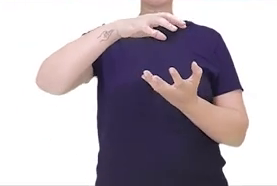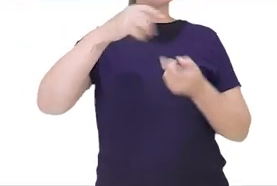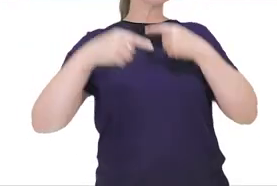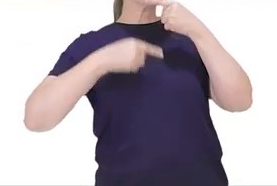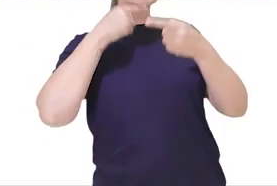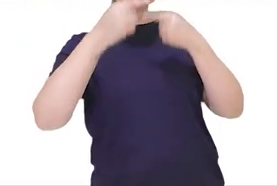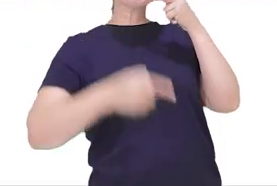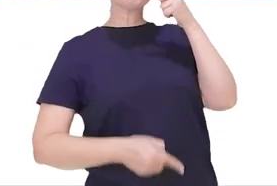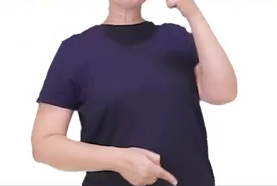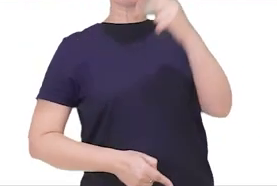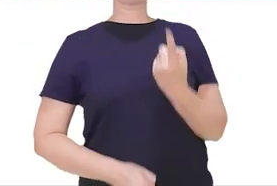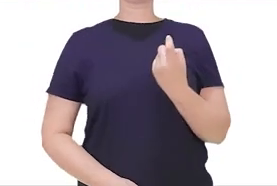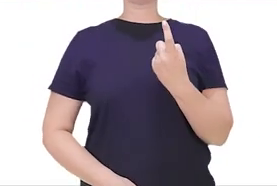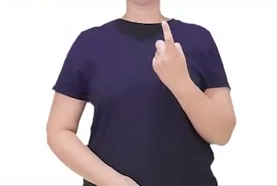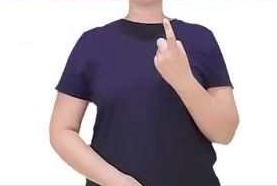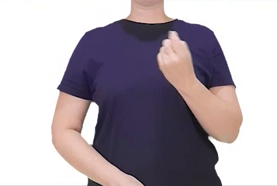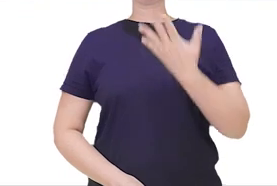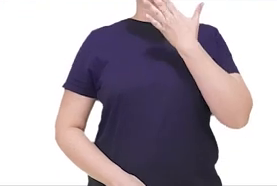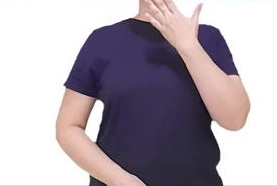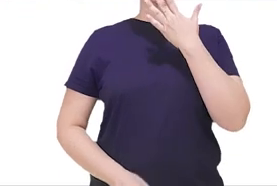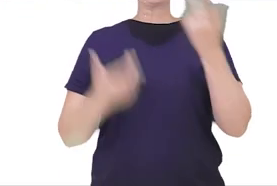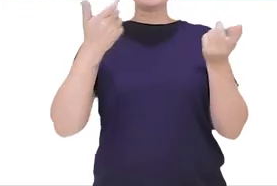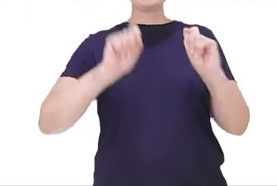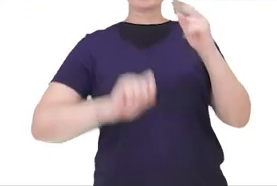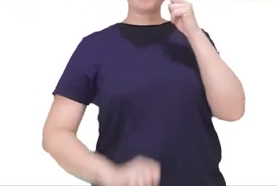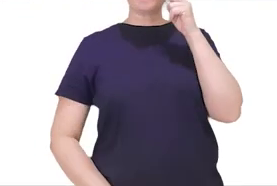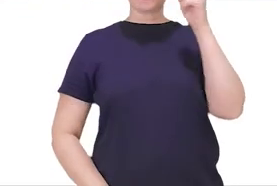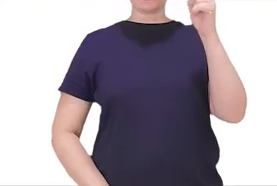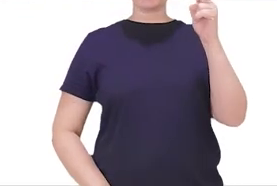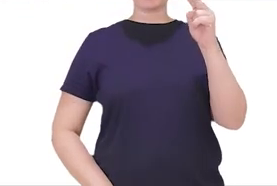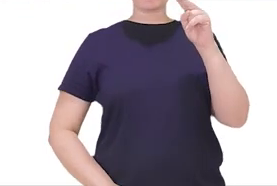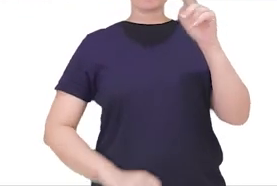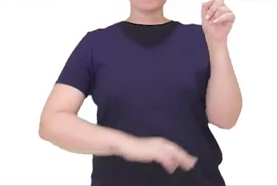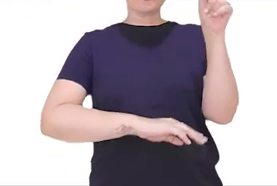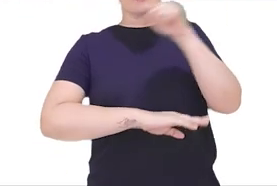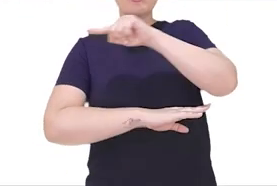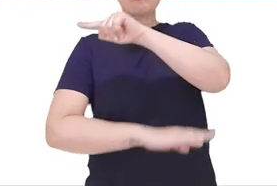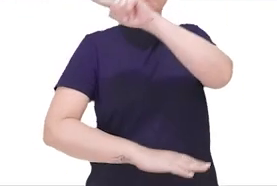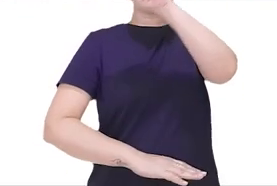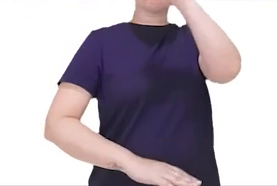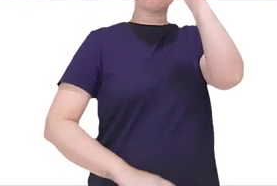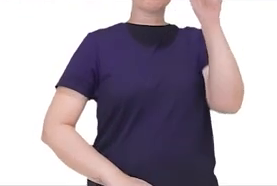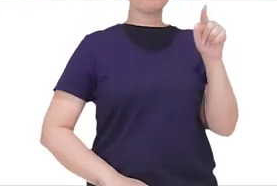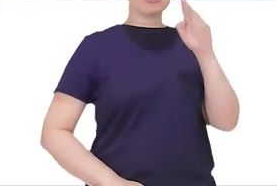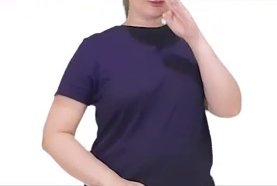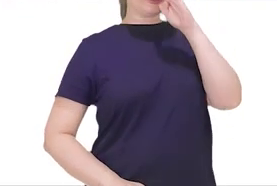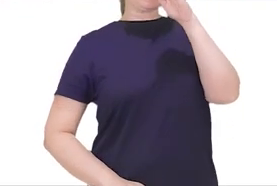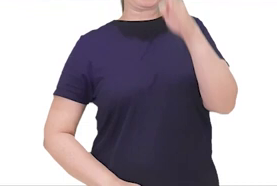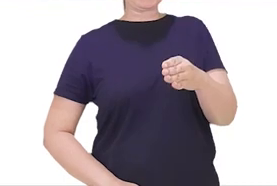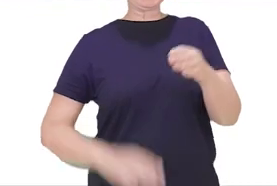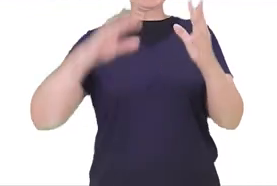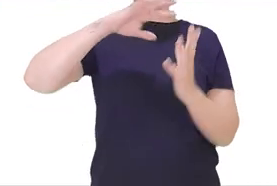não chegam aqui nos nossos olhos. A única cor que chega nos nossos olhos, que consegue fazer uma curva, mas que não